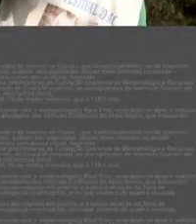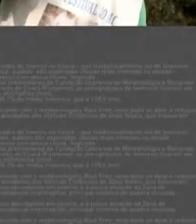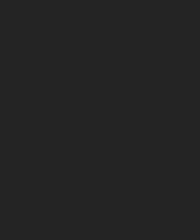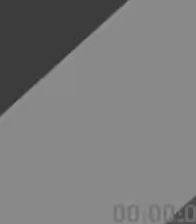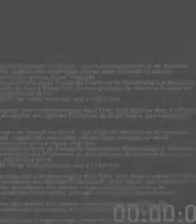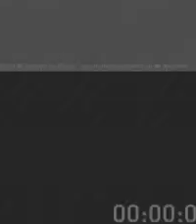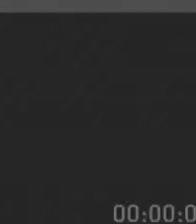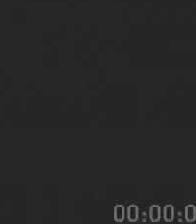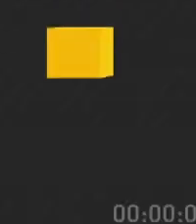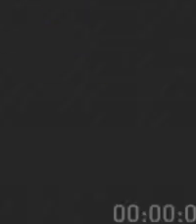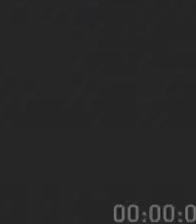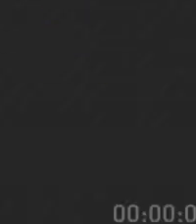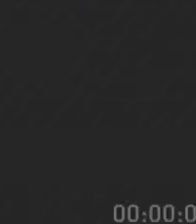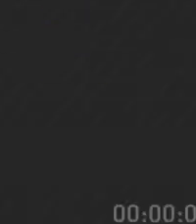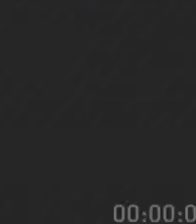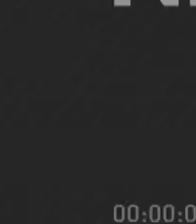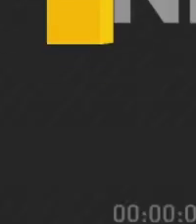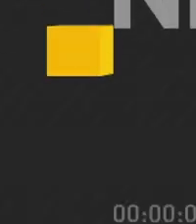ae